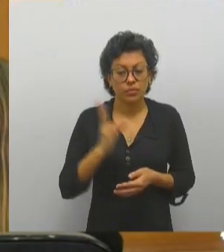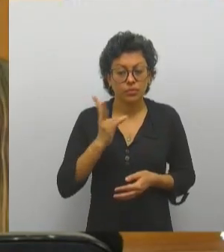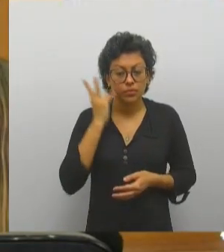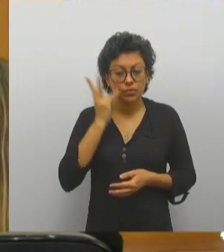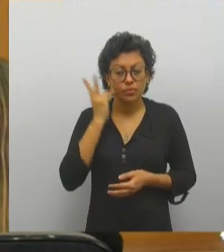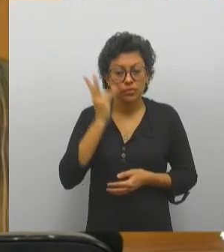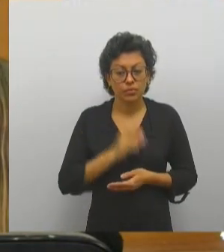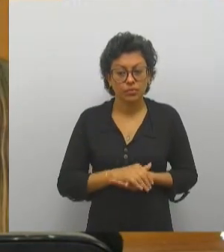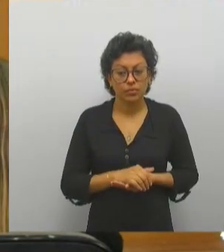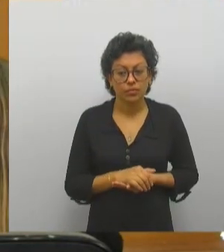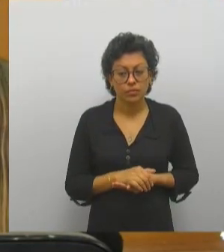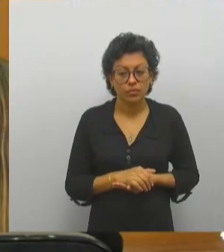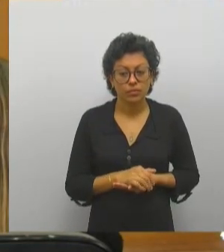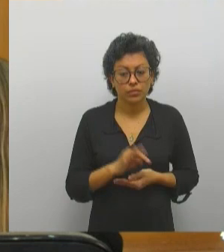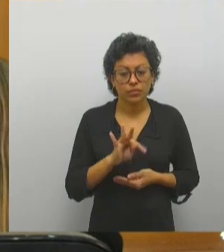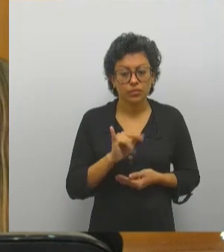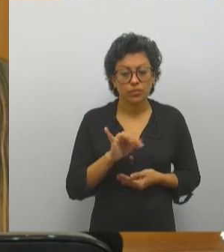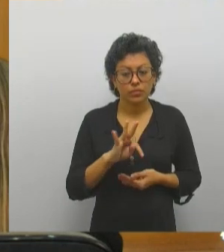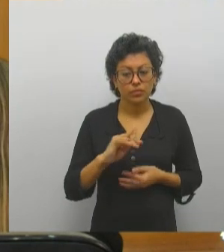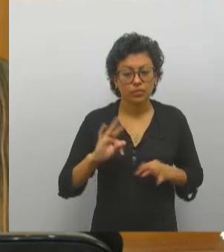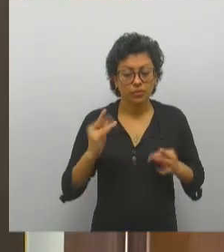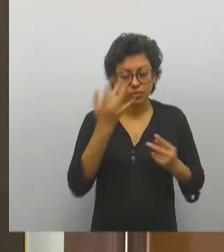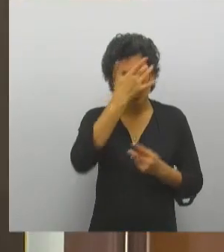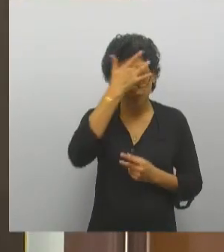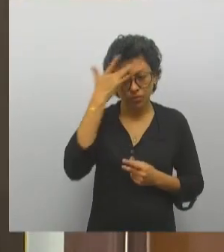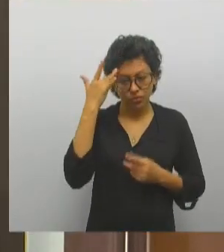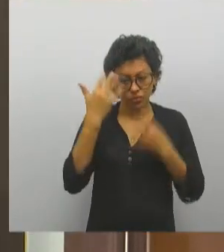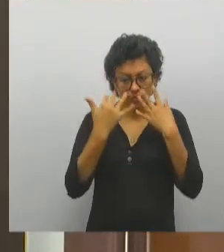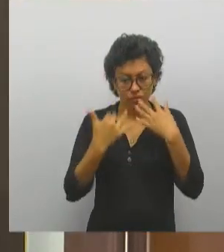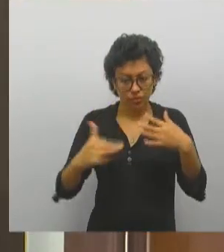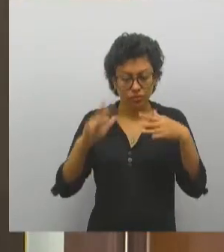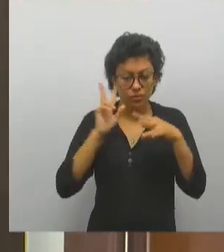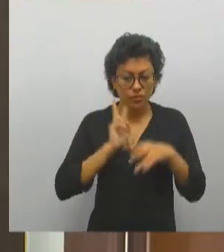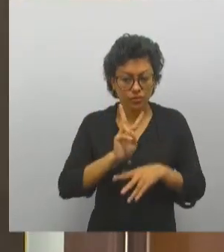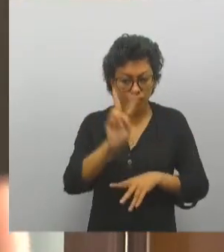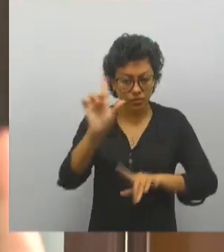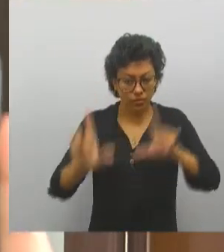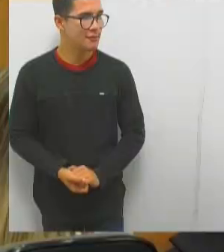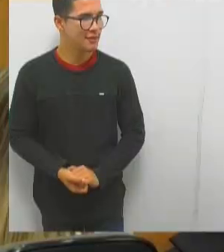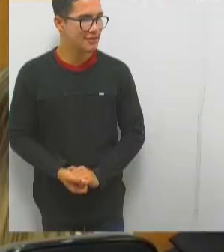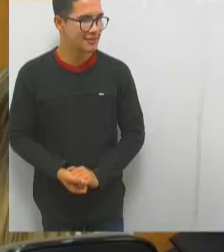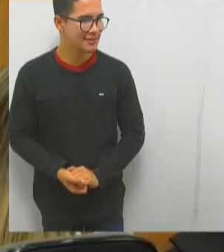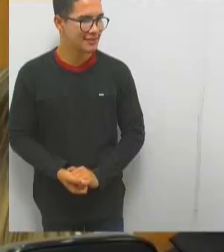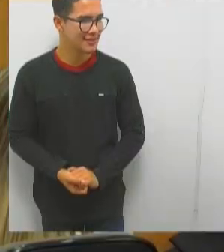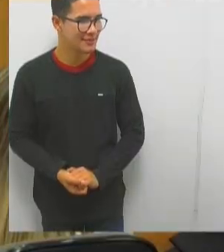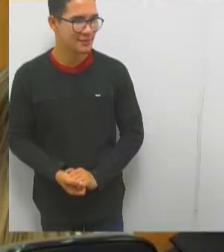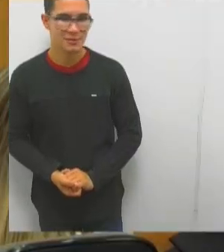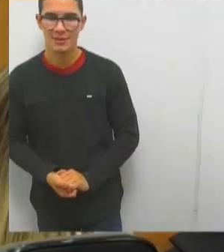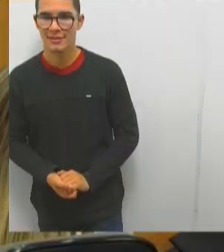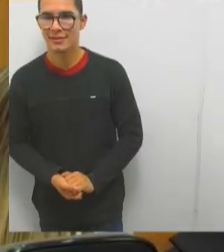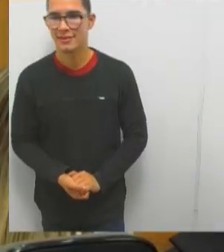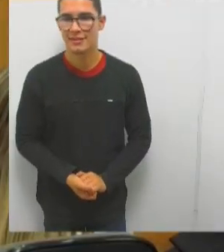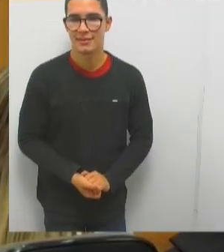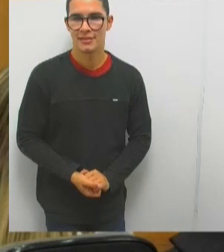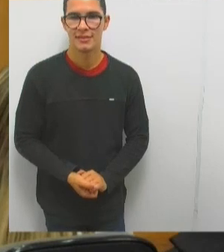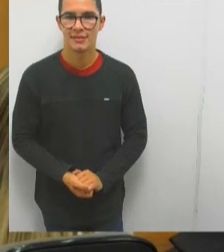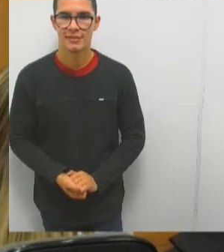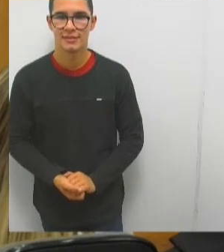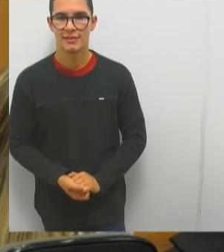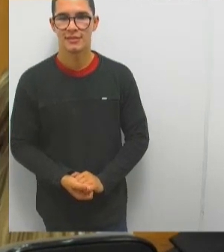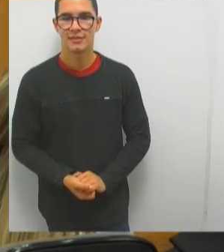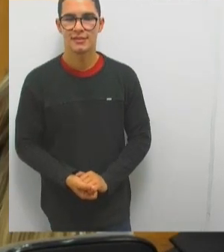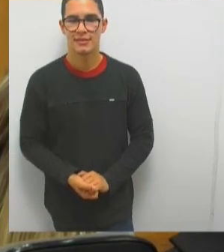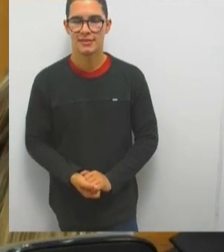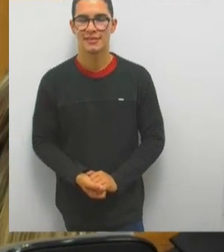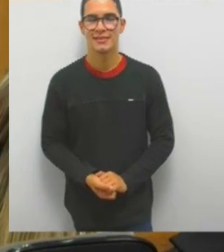ainda sugeriu uma homenagem aos trovadores do município. A ideia é colocar uma placa no jardim que fica em frente ao plenário